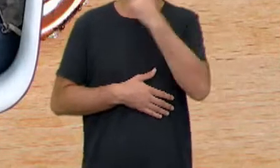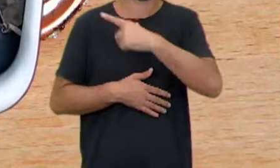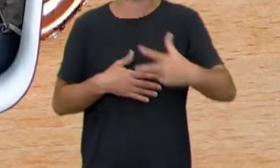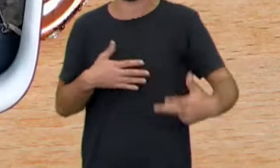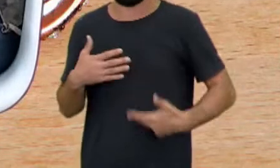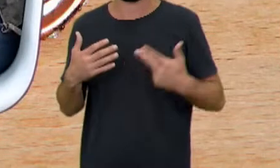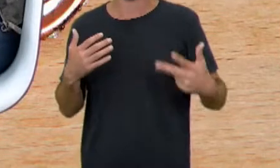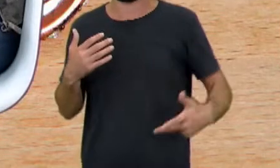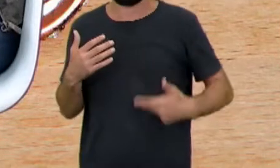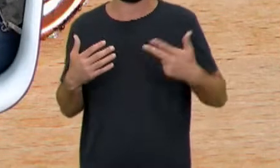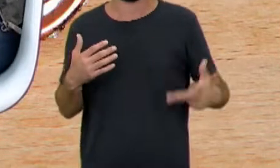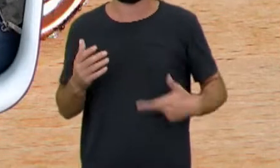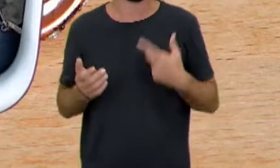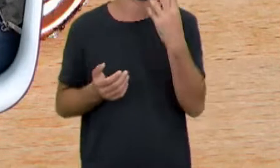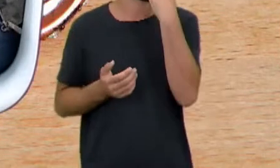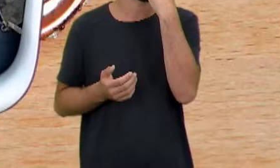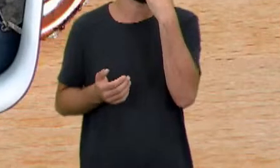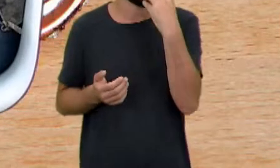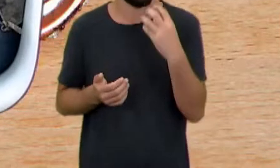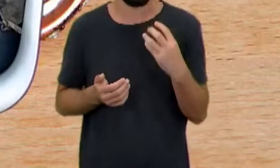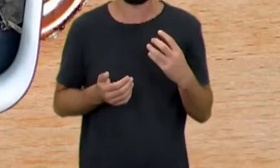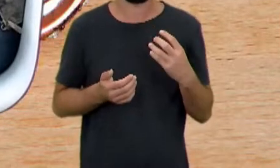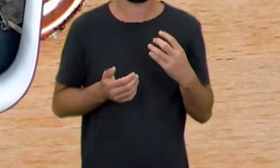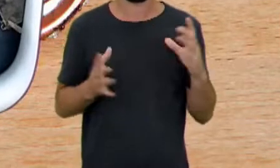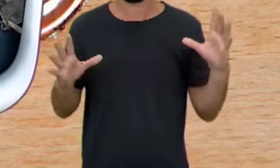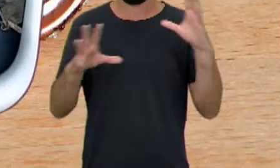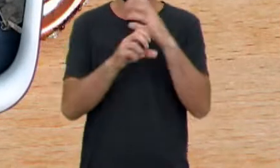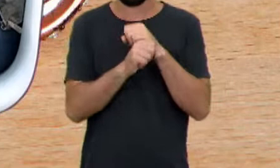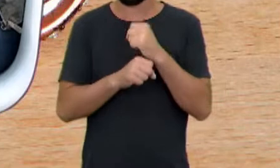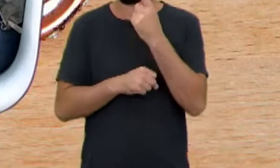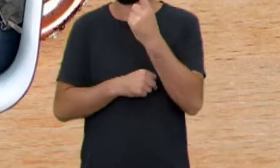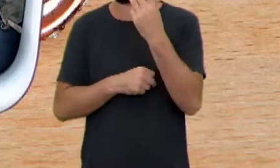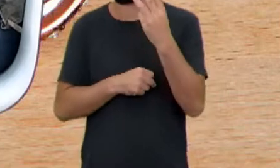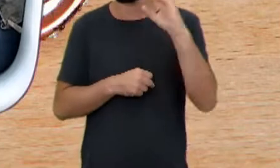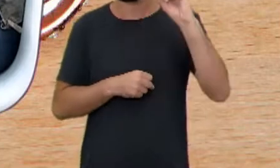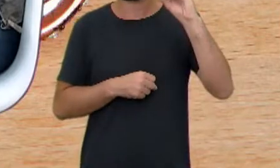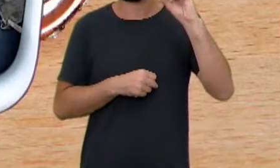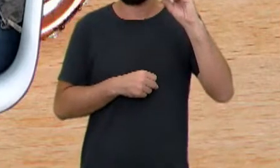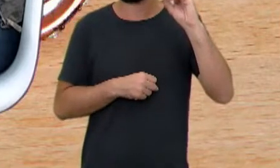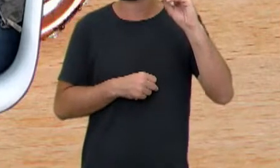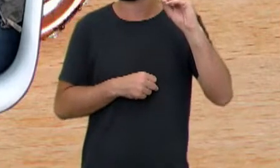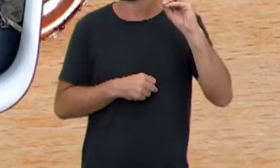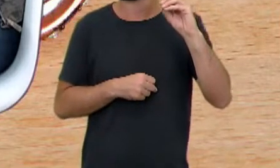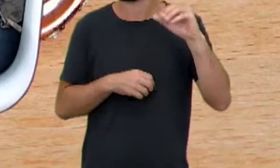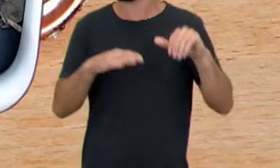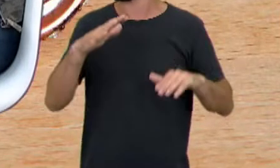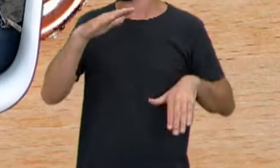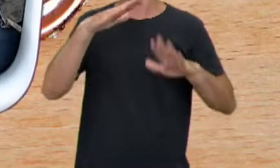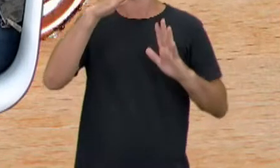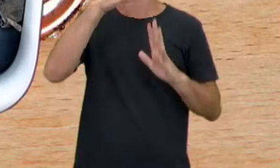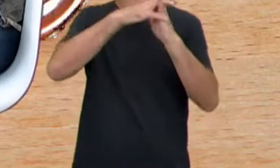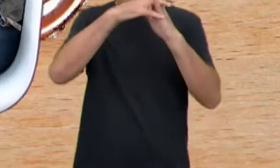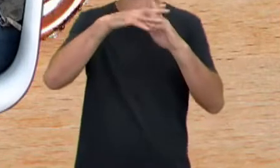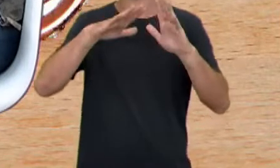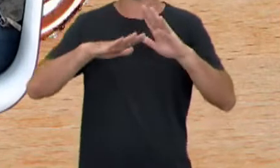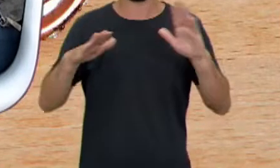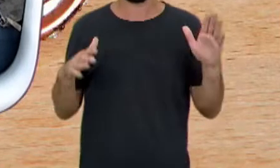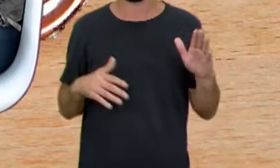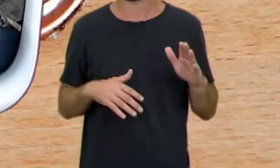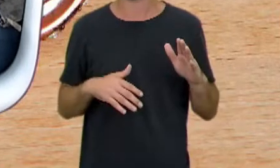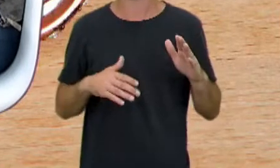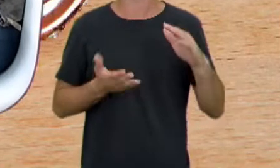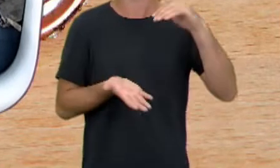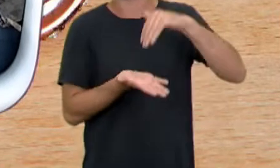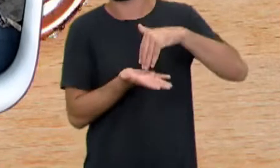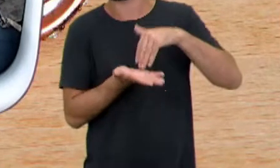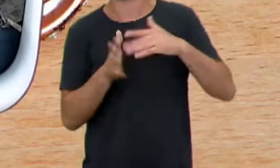animais atendidos chegou em 130 animais. Né? E o menor, assim, quando vai em modelo de mutirão, é 70 animais.